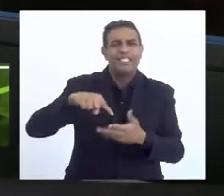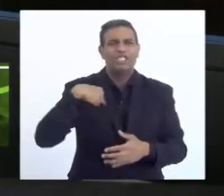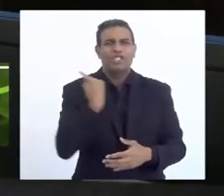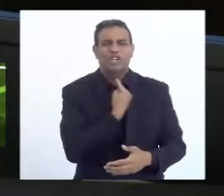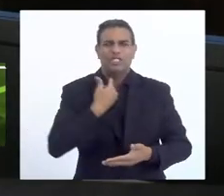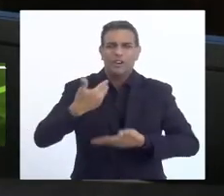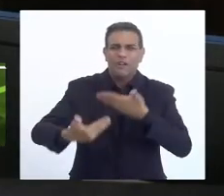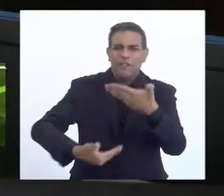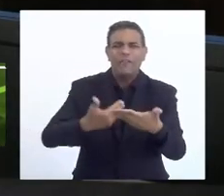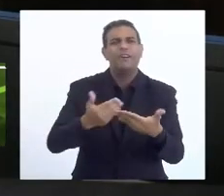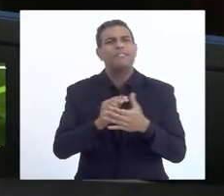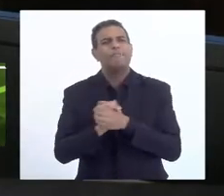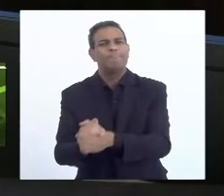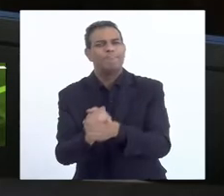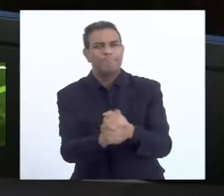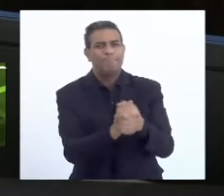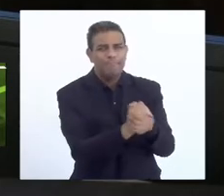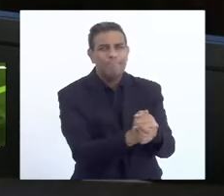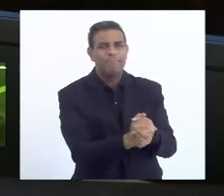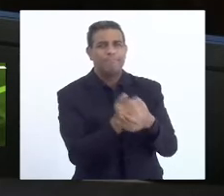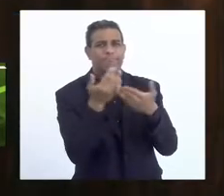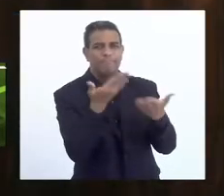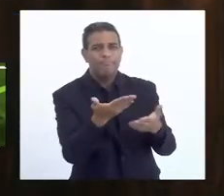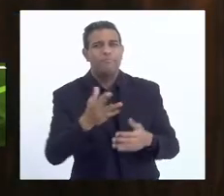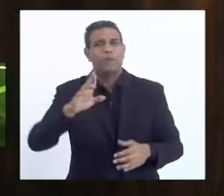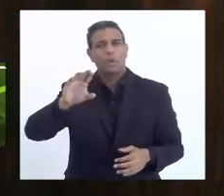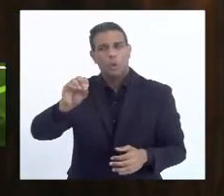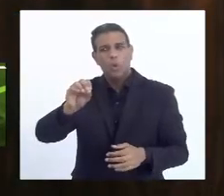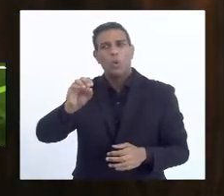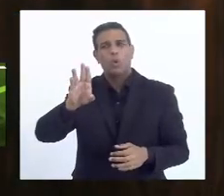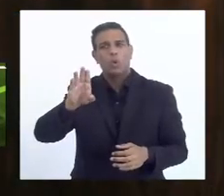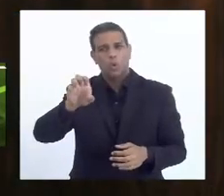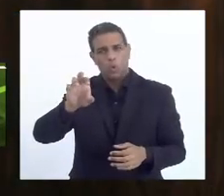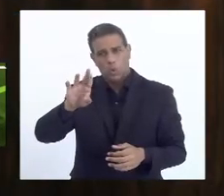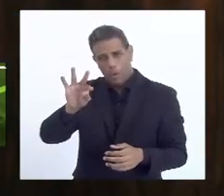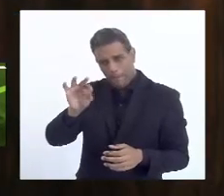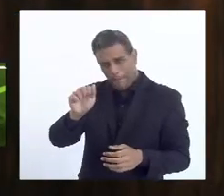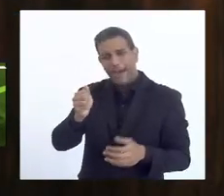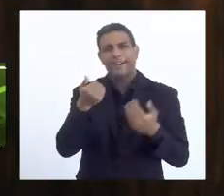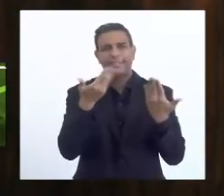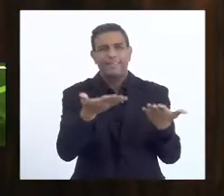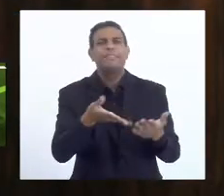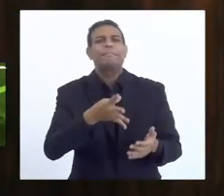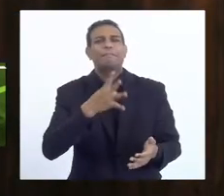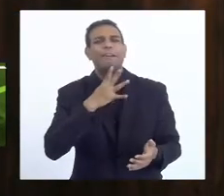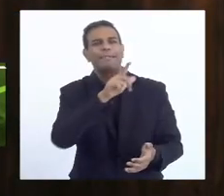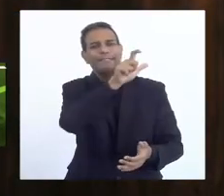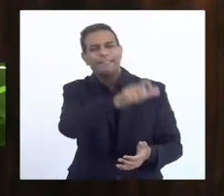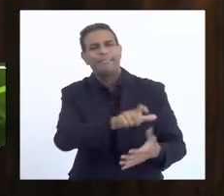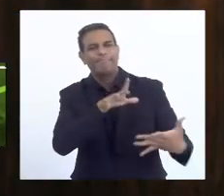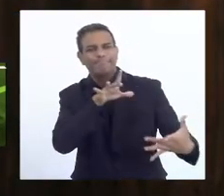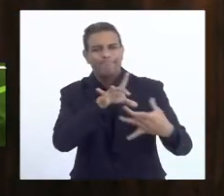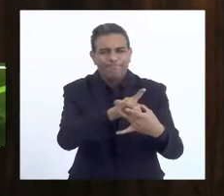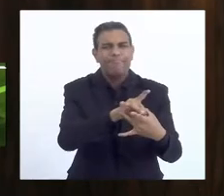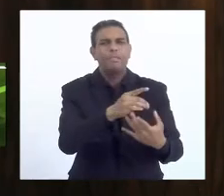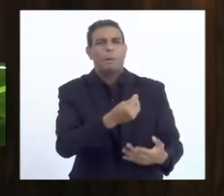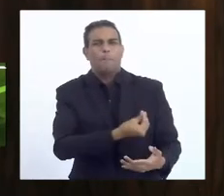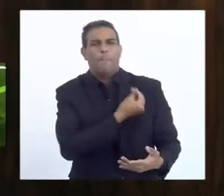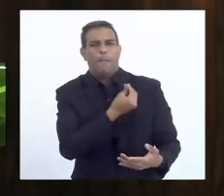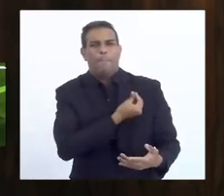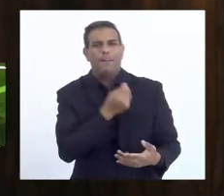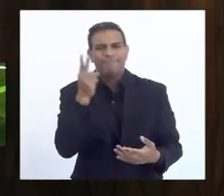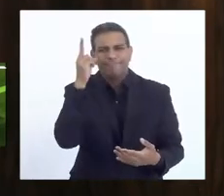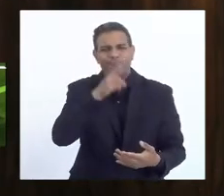diária. Cumprimentar Roberto Eugênio, com quem eu tive o prazer, né, de participar e compor